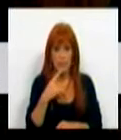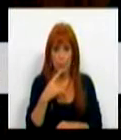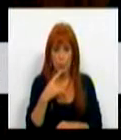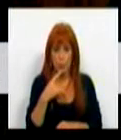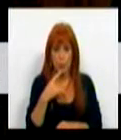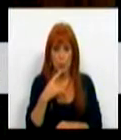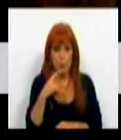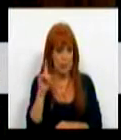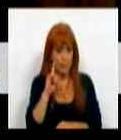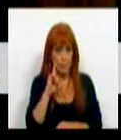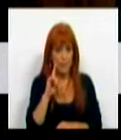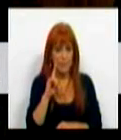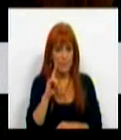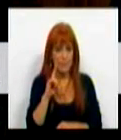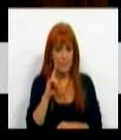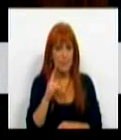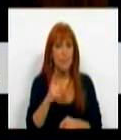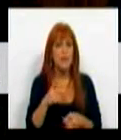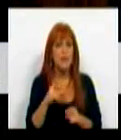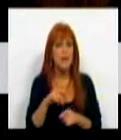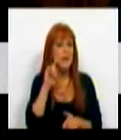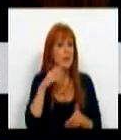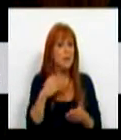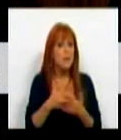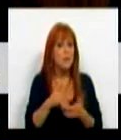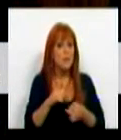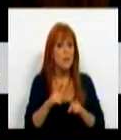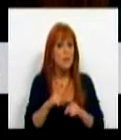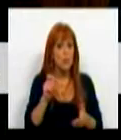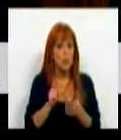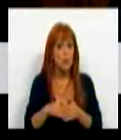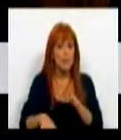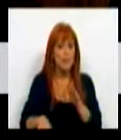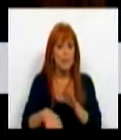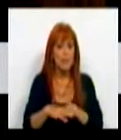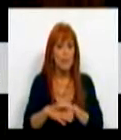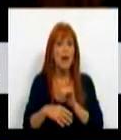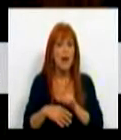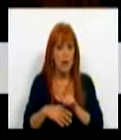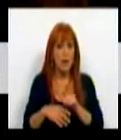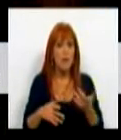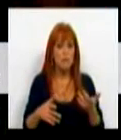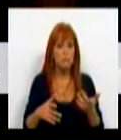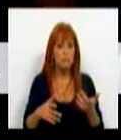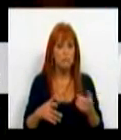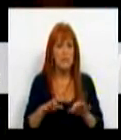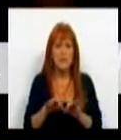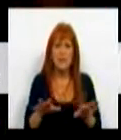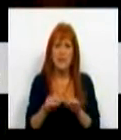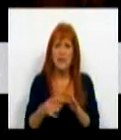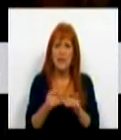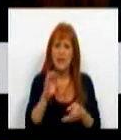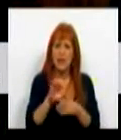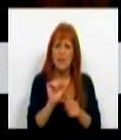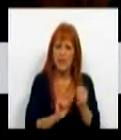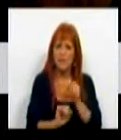extraordinariamente importante para assegurar que o ponto de partida, em termos de necessidades